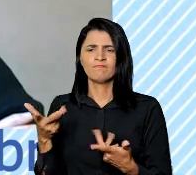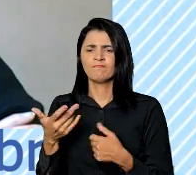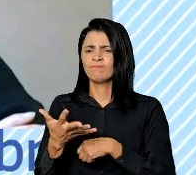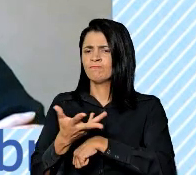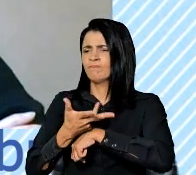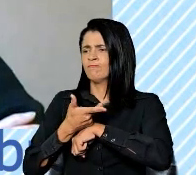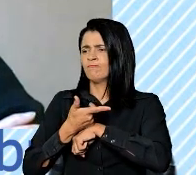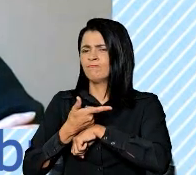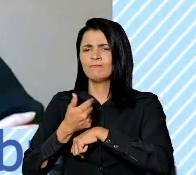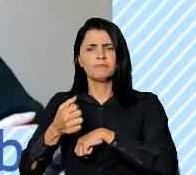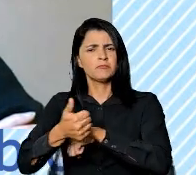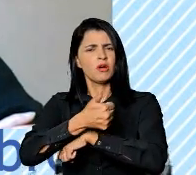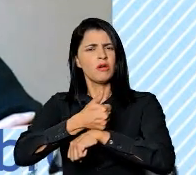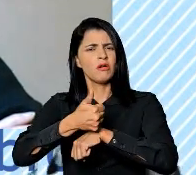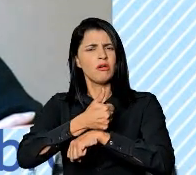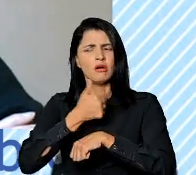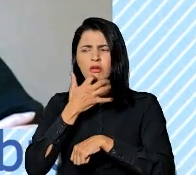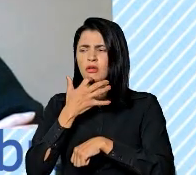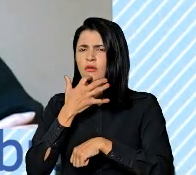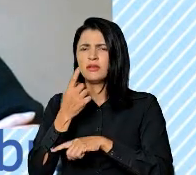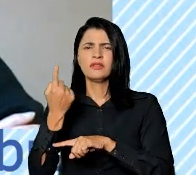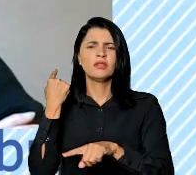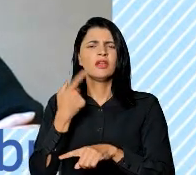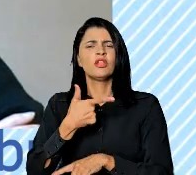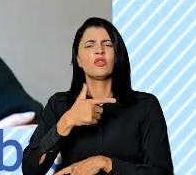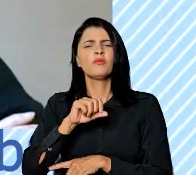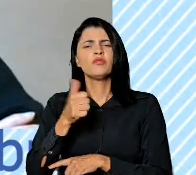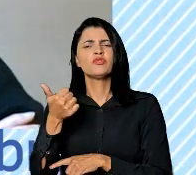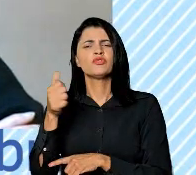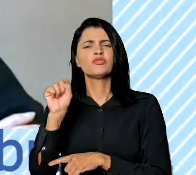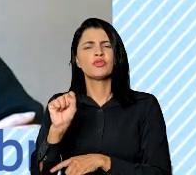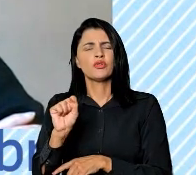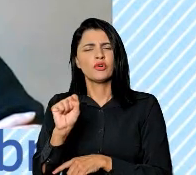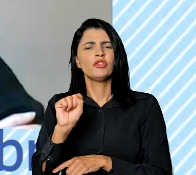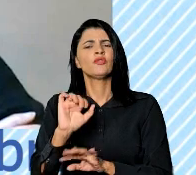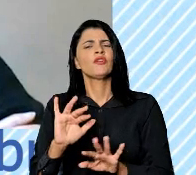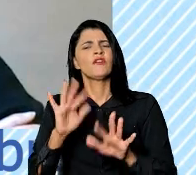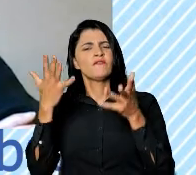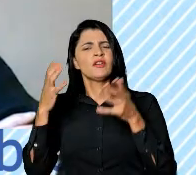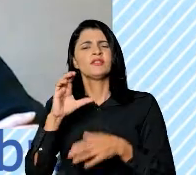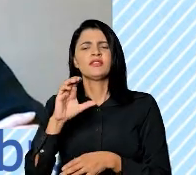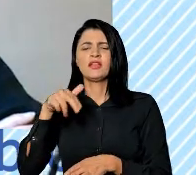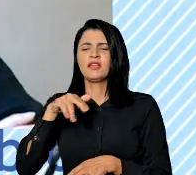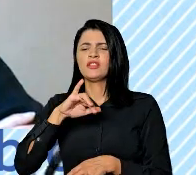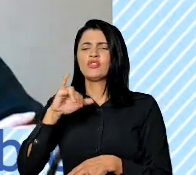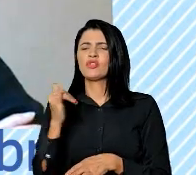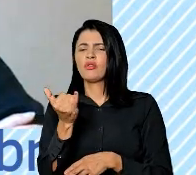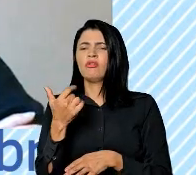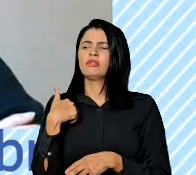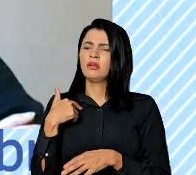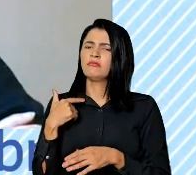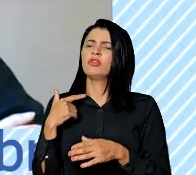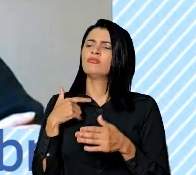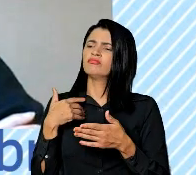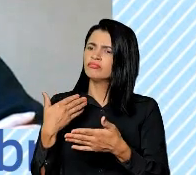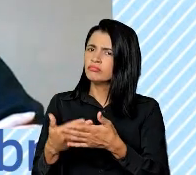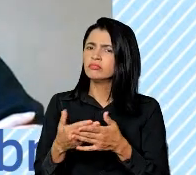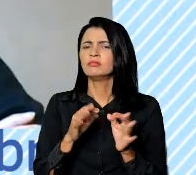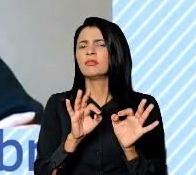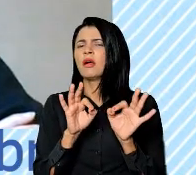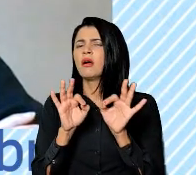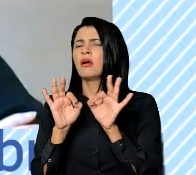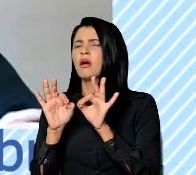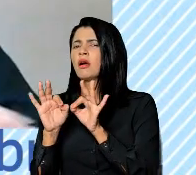em 2018, num evento do CNJ, aqui em Foz do Iguaçu. Venho acompanhando o belíssimo trabalho da